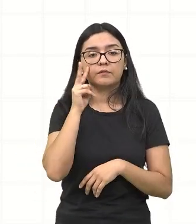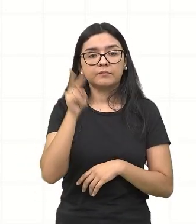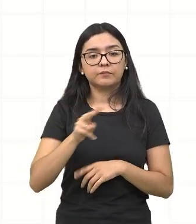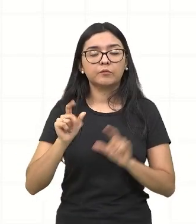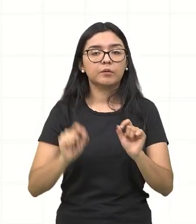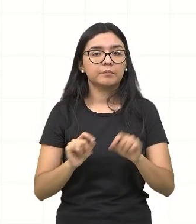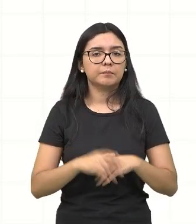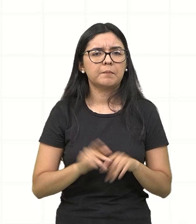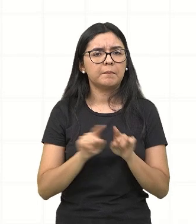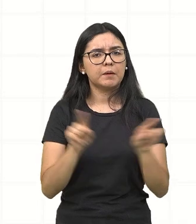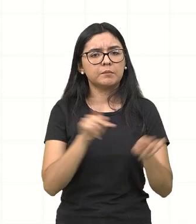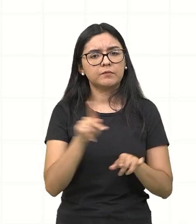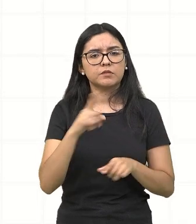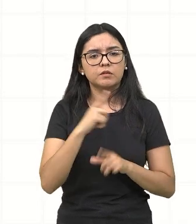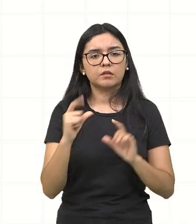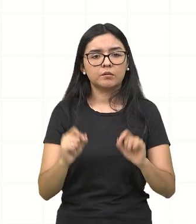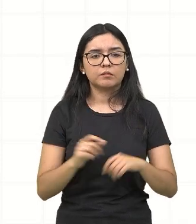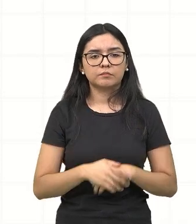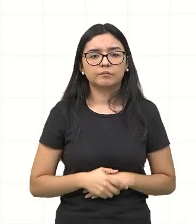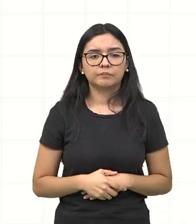professor, mas eu tenho aqui